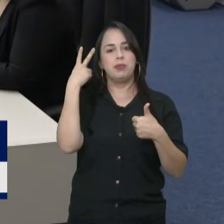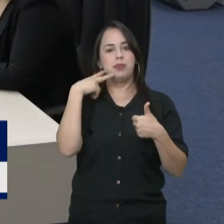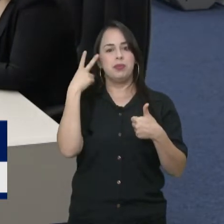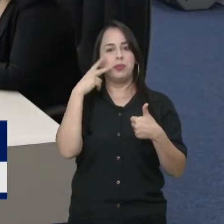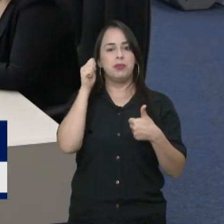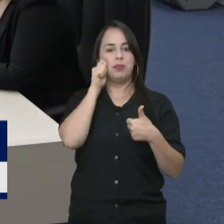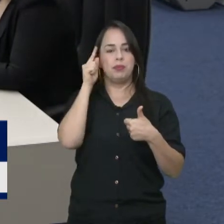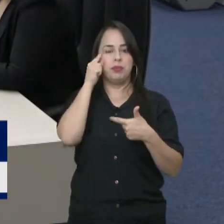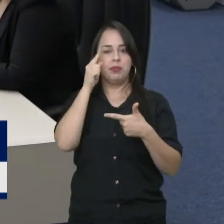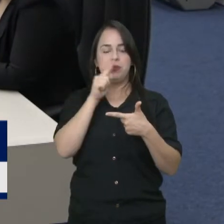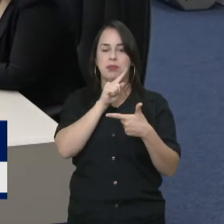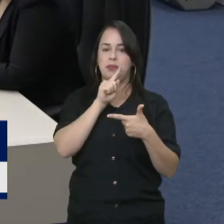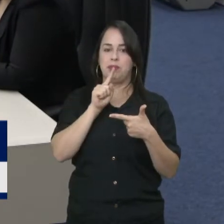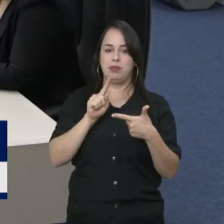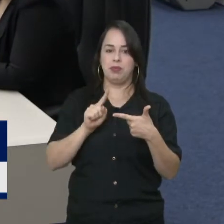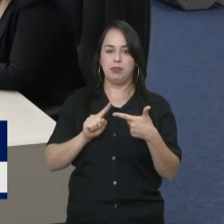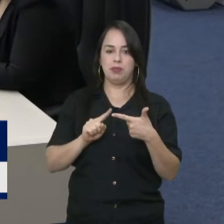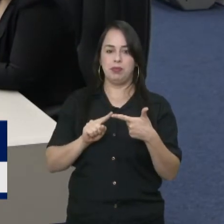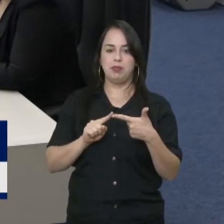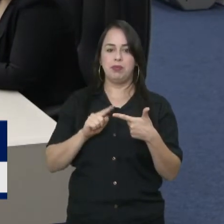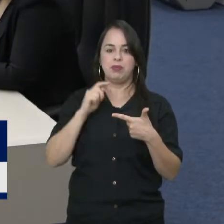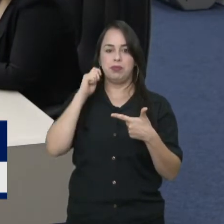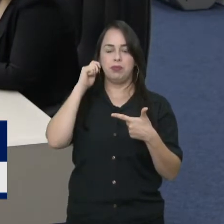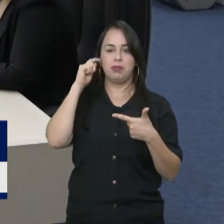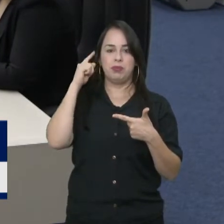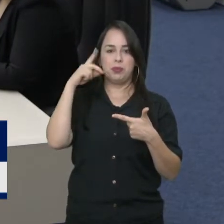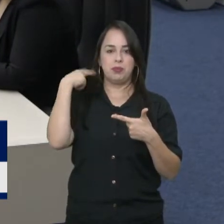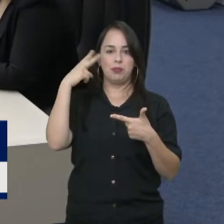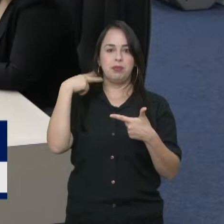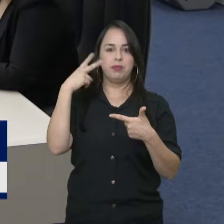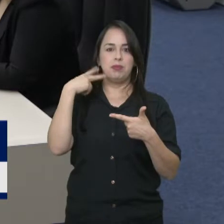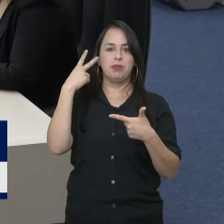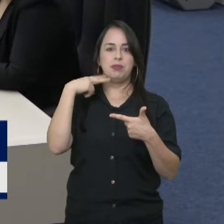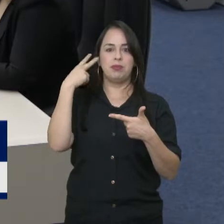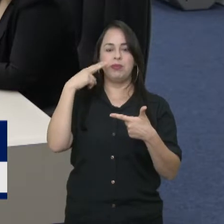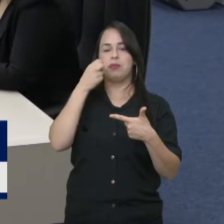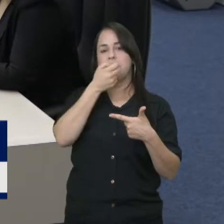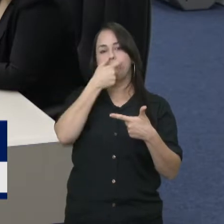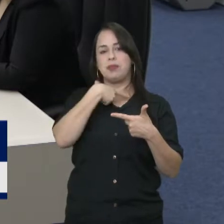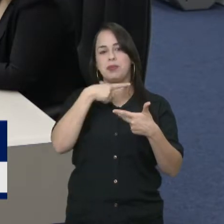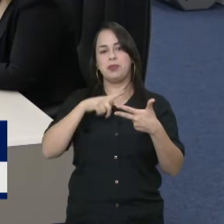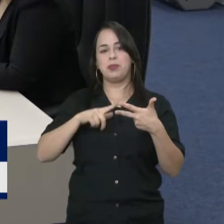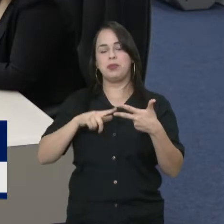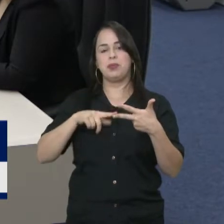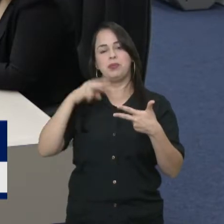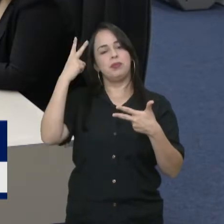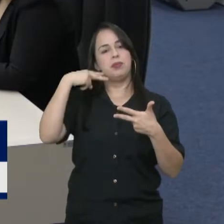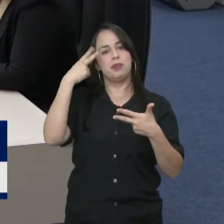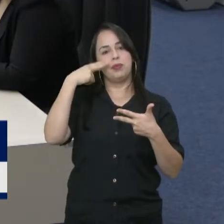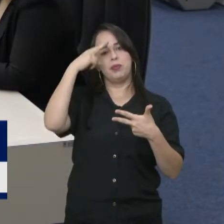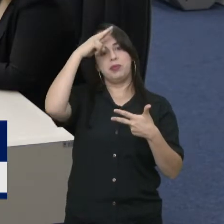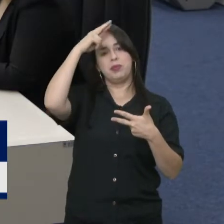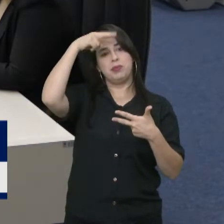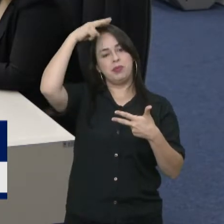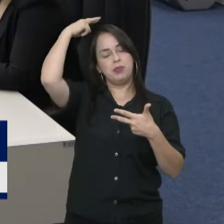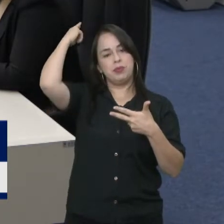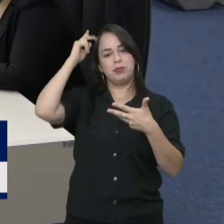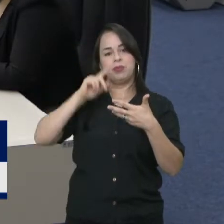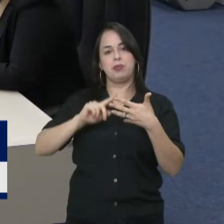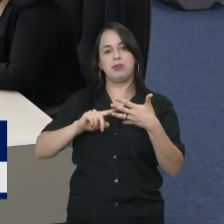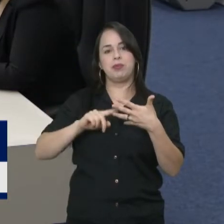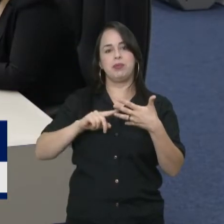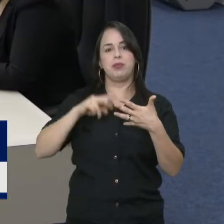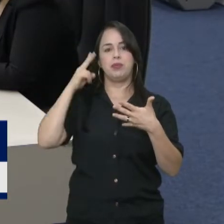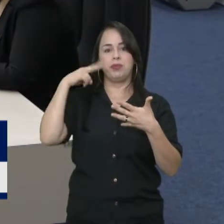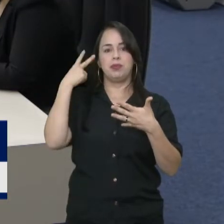vereadora Amélia Naomi, vereador Roberto Eleven, vereador Robertinho da Padaria, vereador